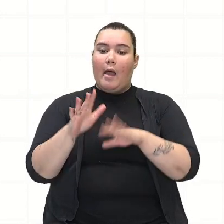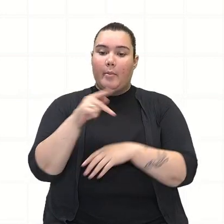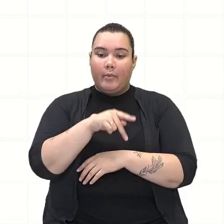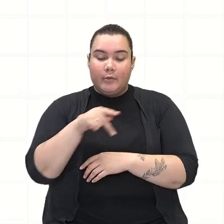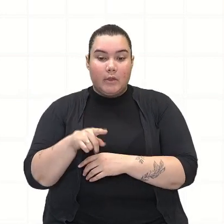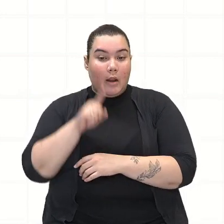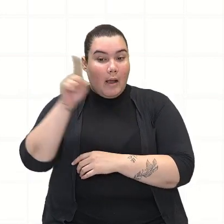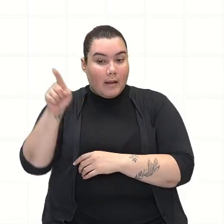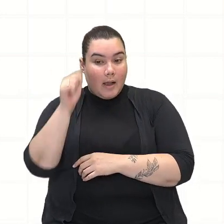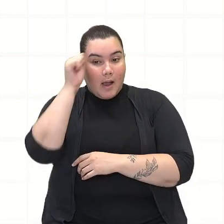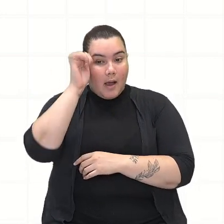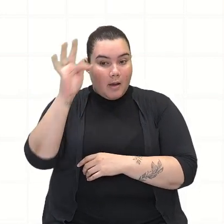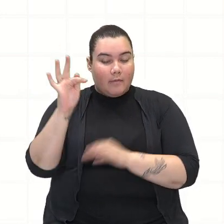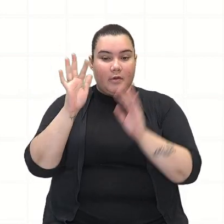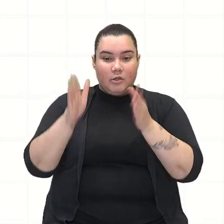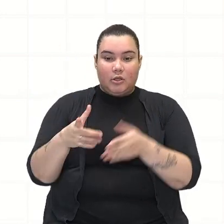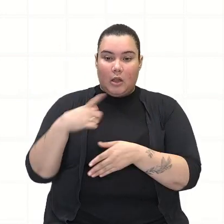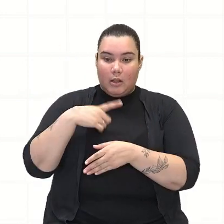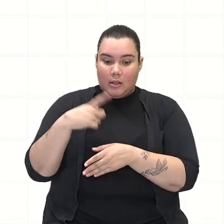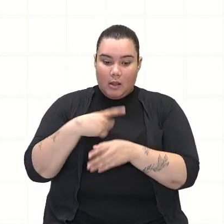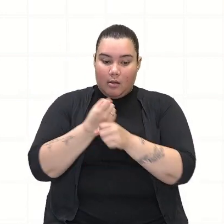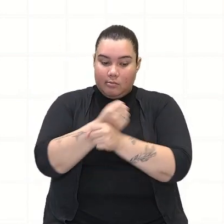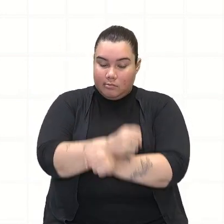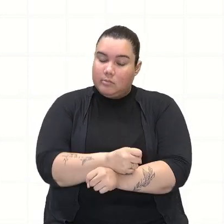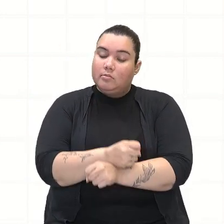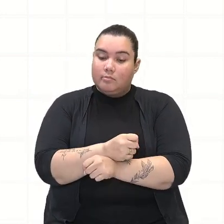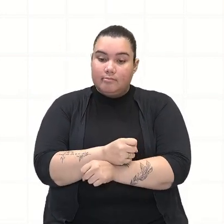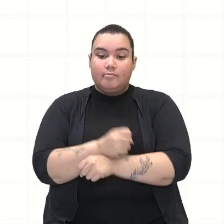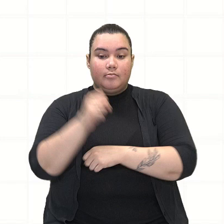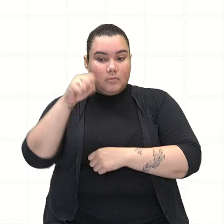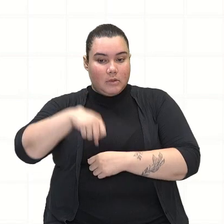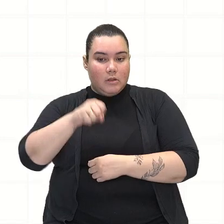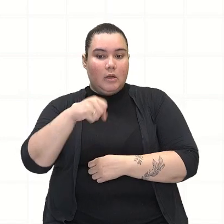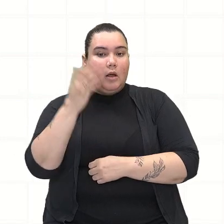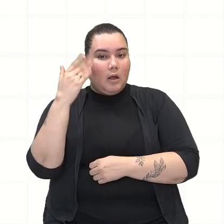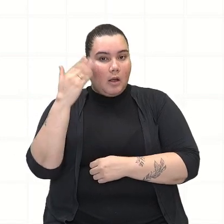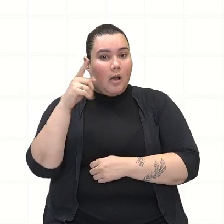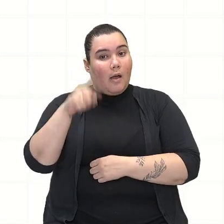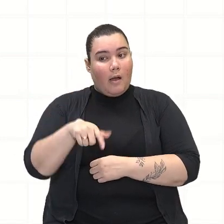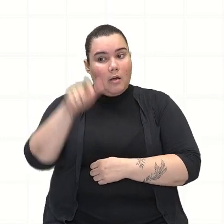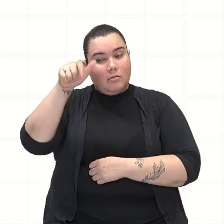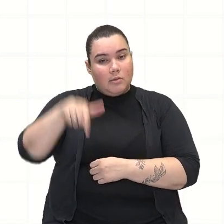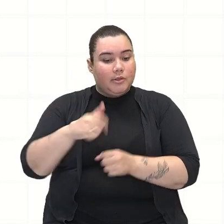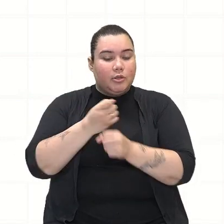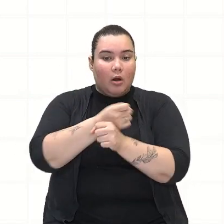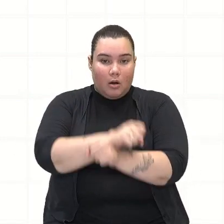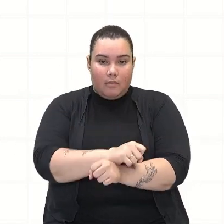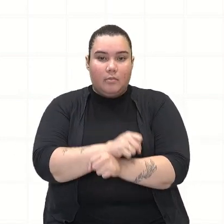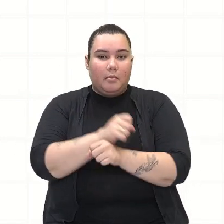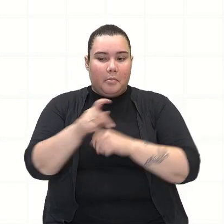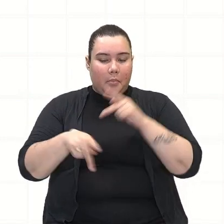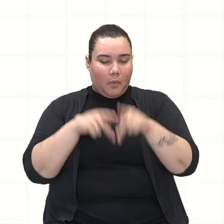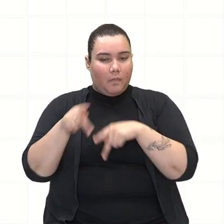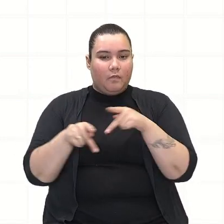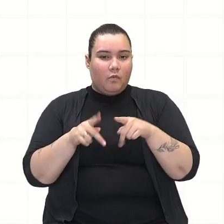na África já existia escravidão? Sim, escravidão era uma prática. No entanto, ela estava caracterizada